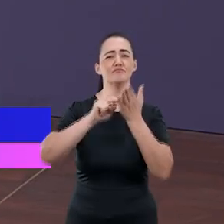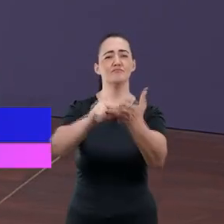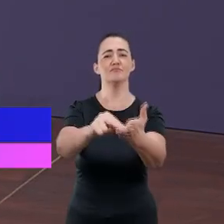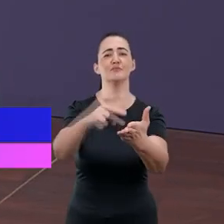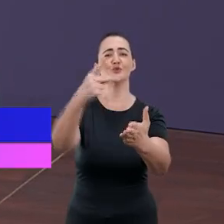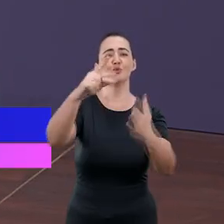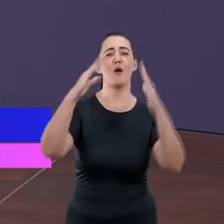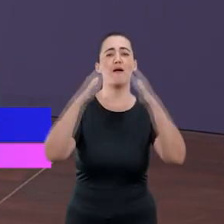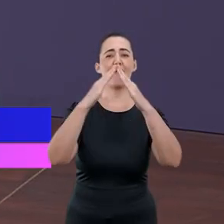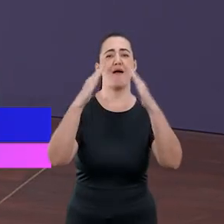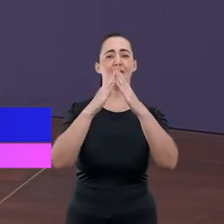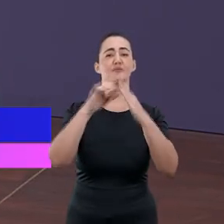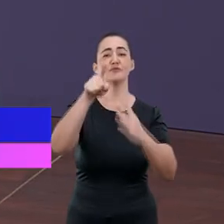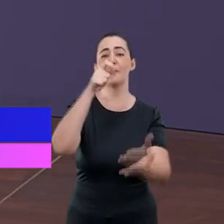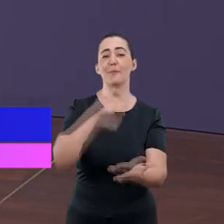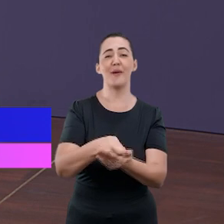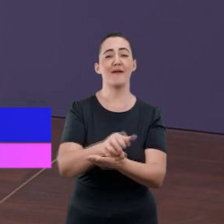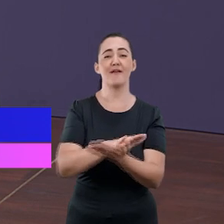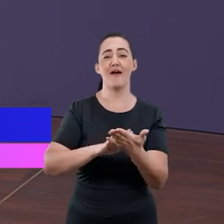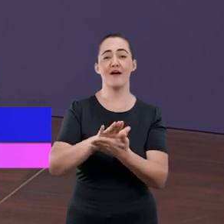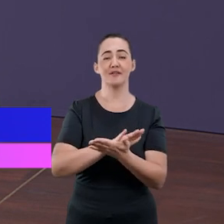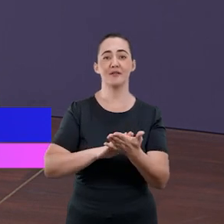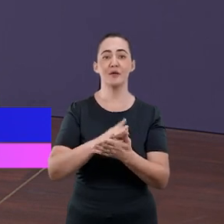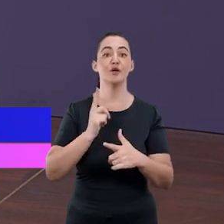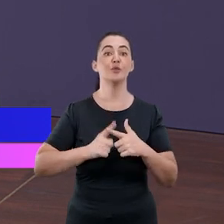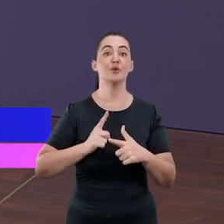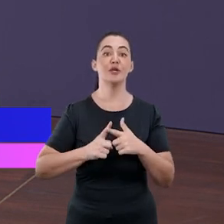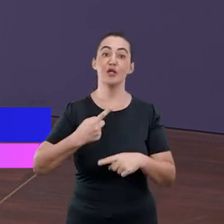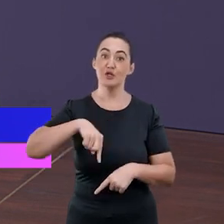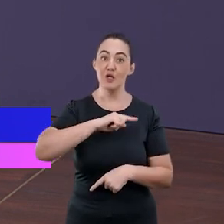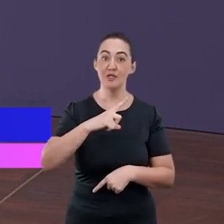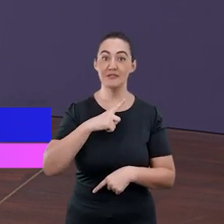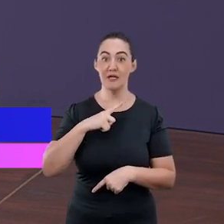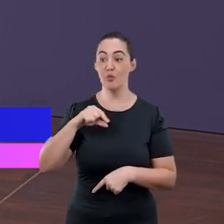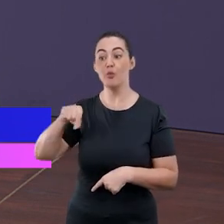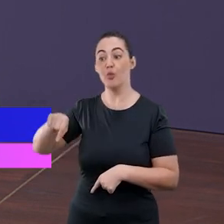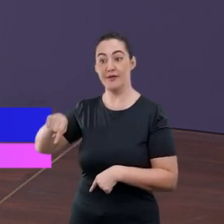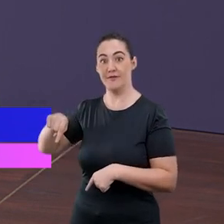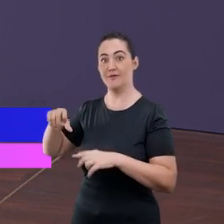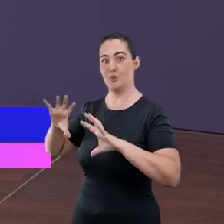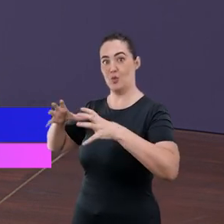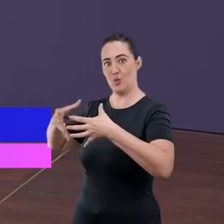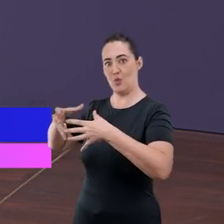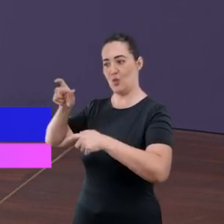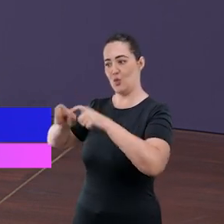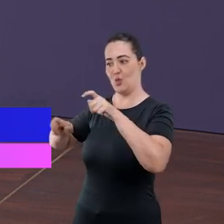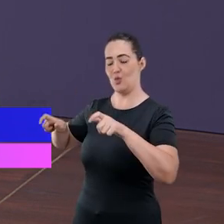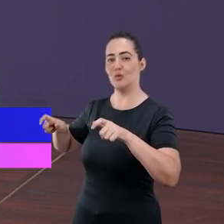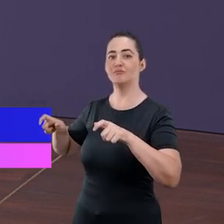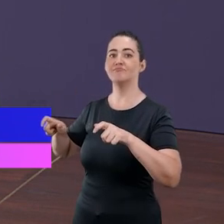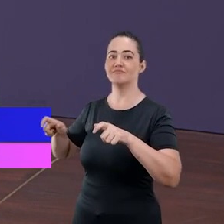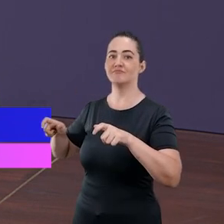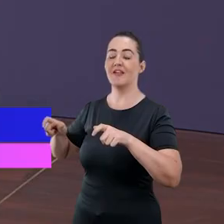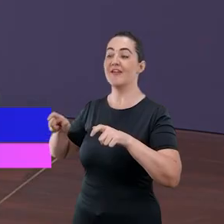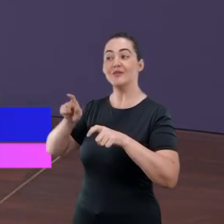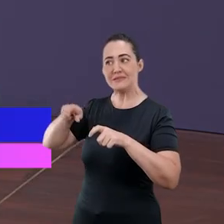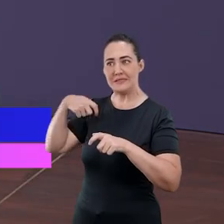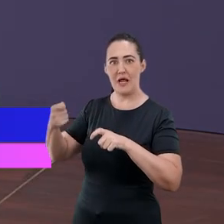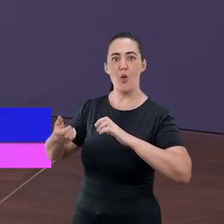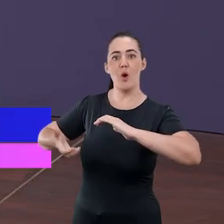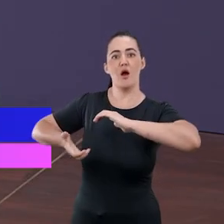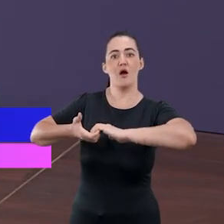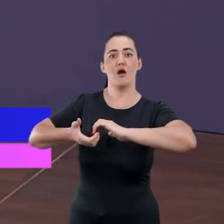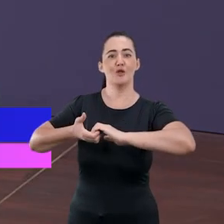receber gratuitamente isso aí, pastor? Porque nós temos aqui no Novo Tempo a ajuda e o apoio dos Anjos da Esperança, que me dão condições de oferecer